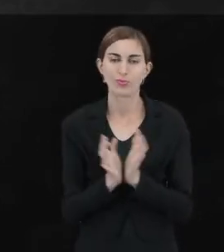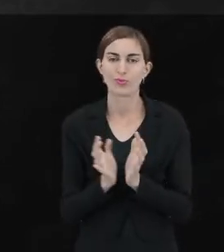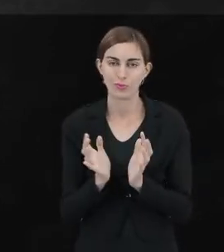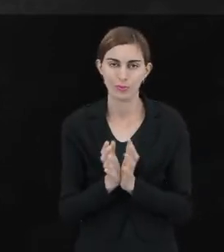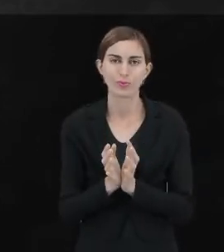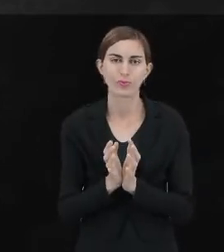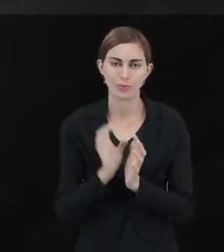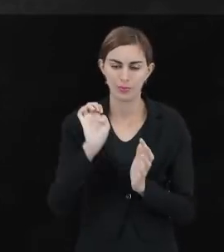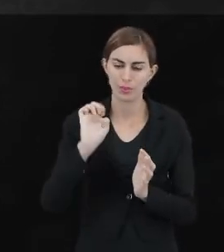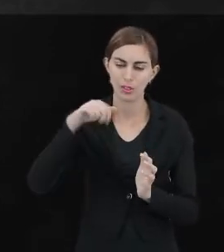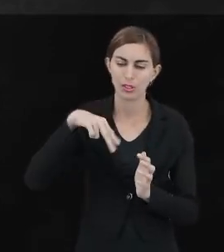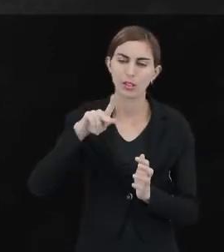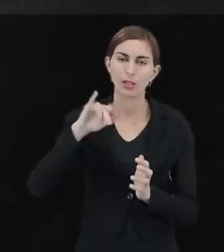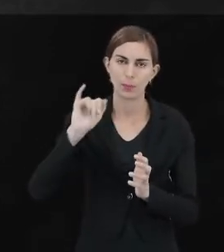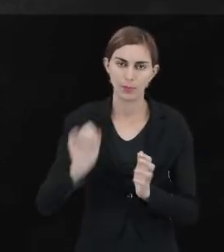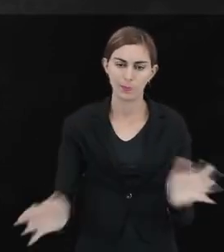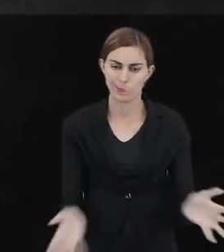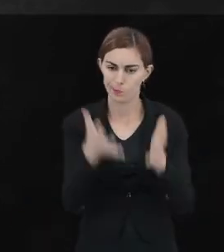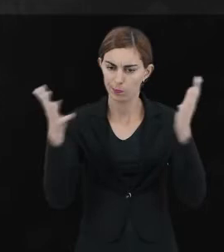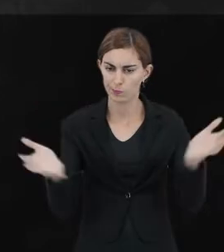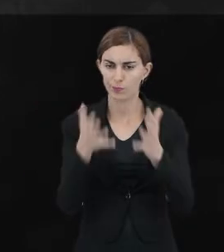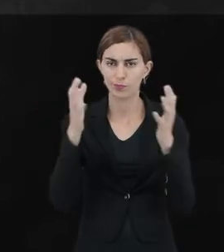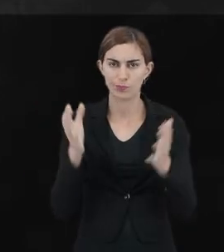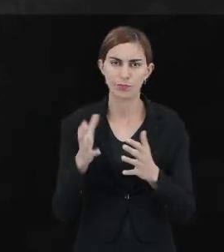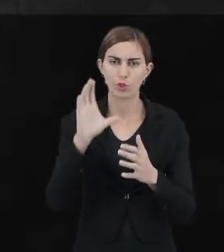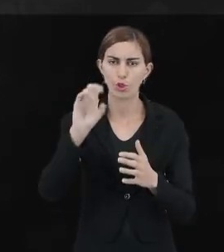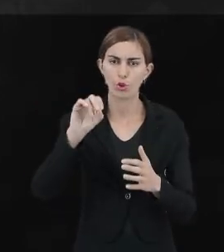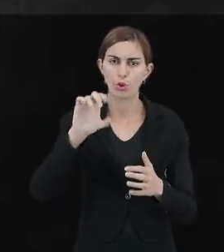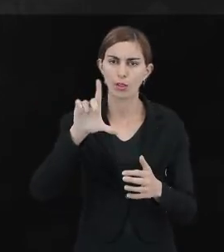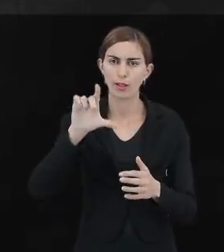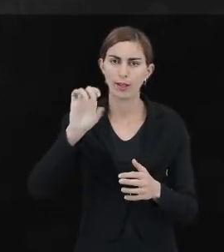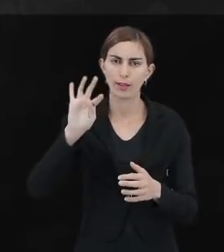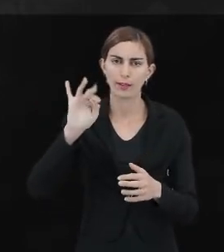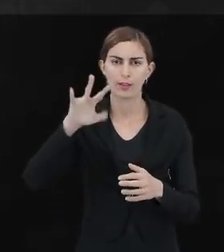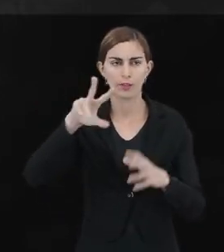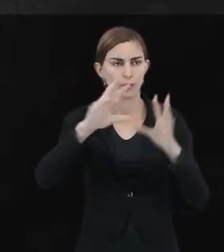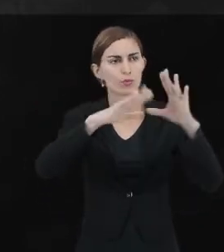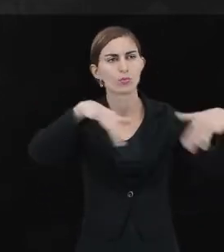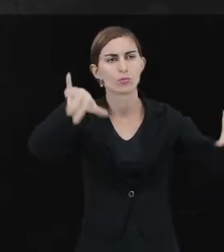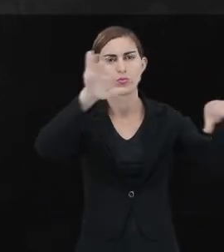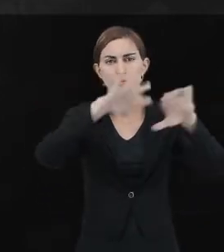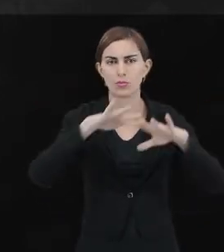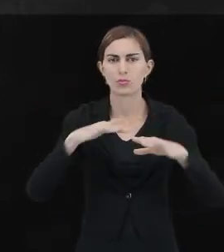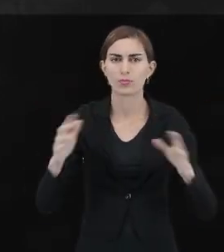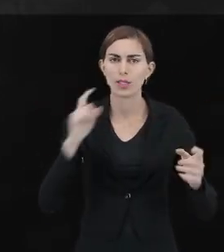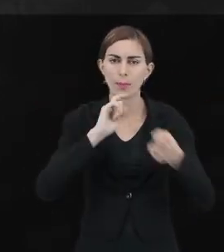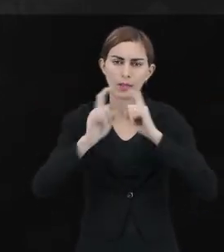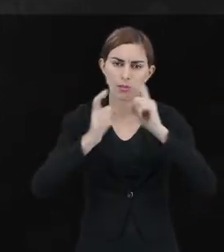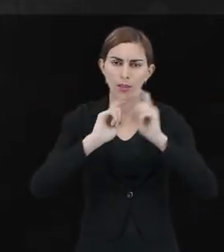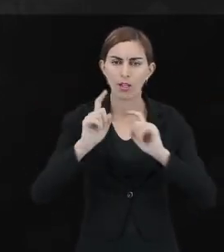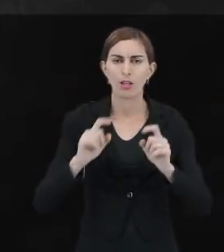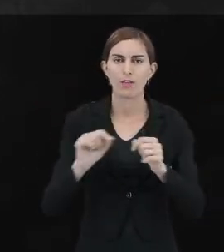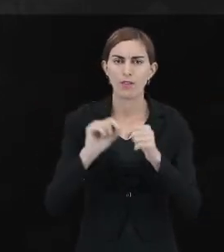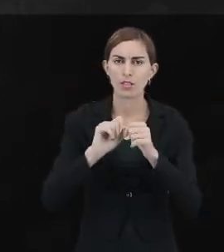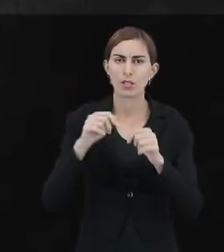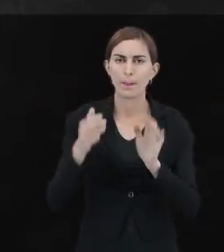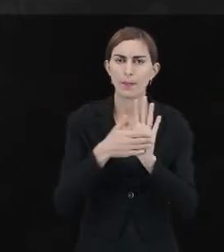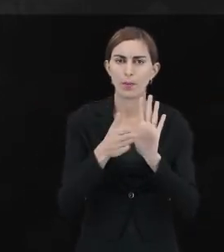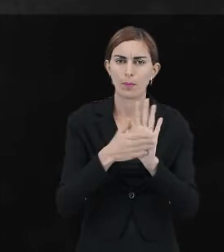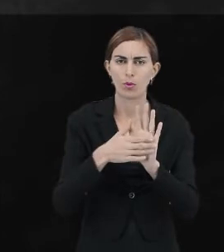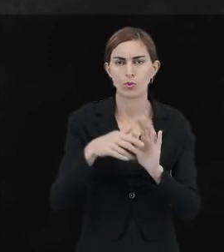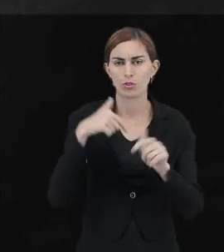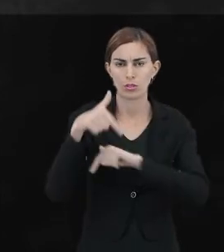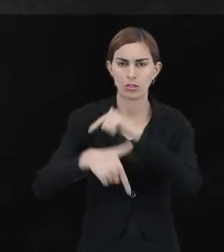equipe, que mobilizam o coletivo a refletir, debater e construir sua proposta de